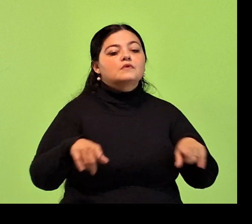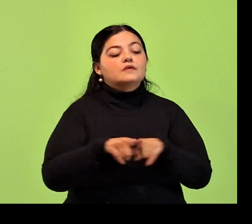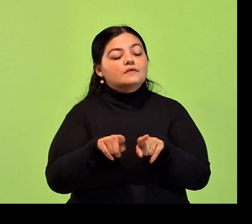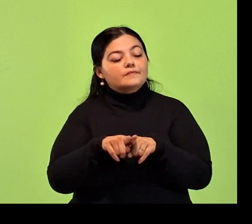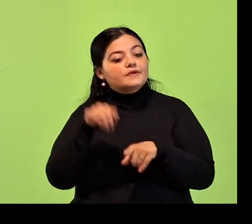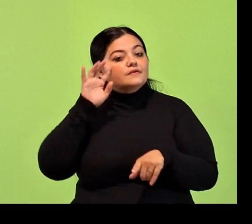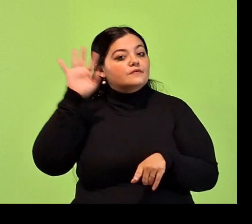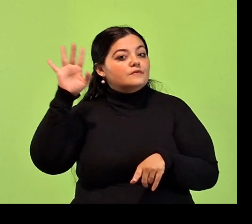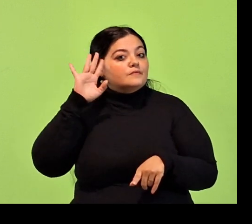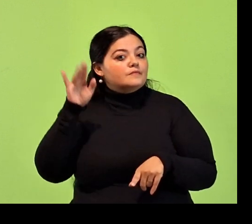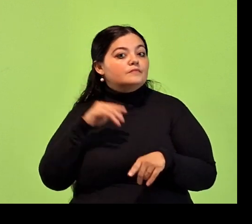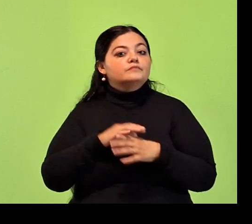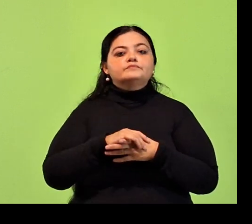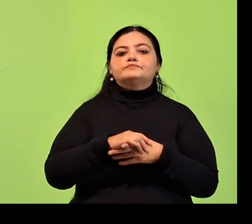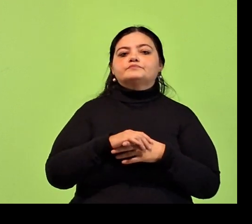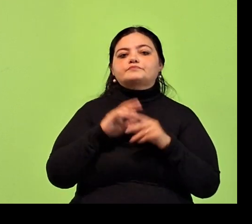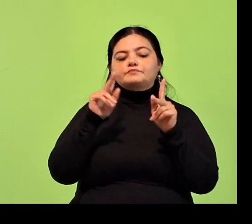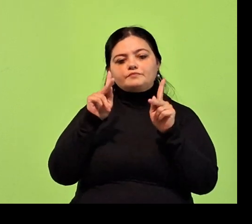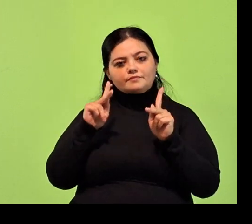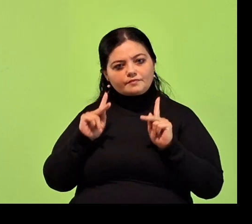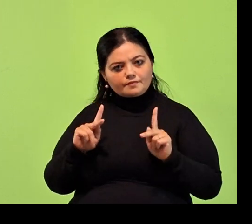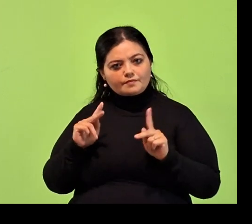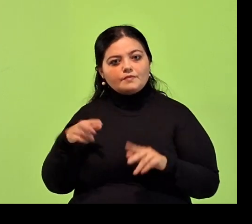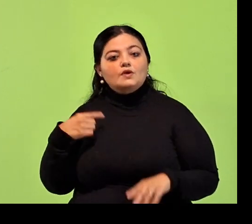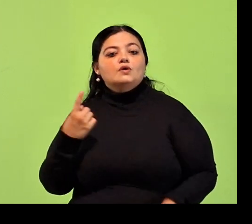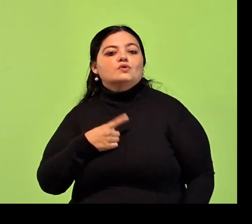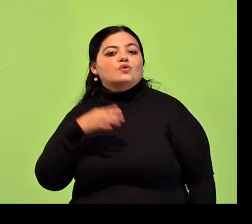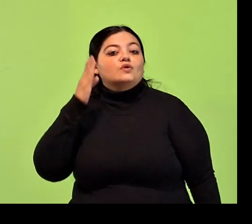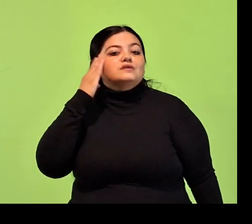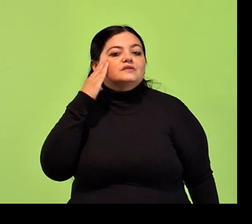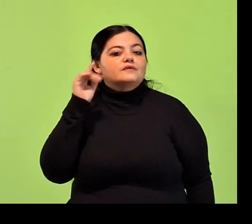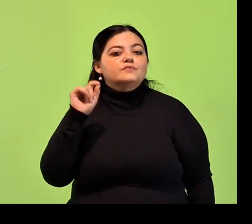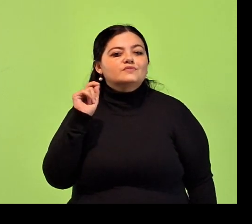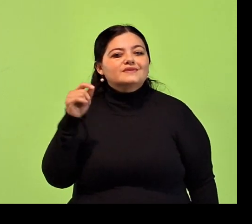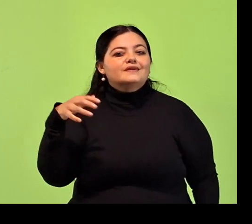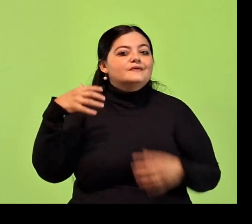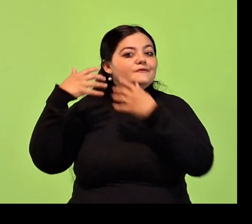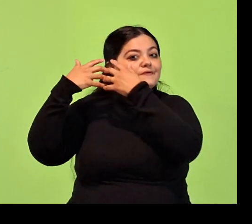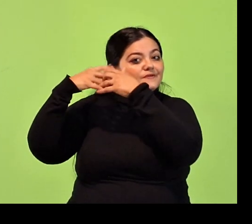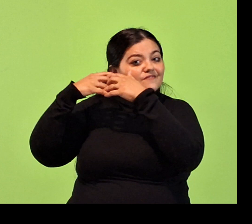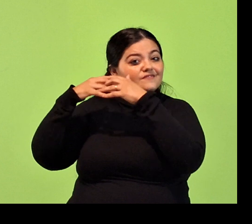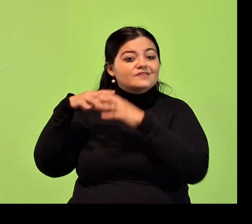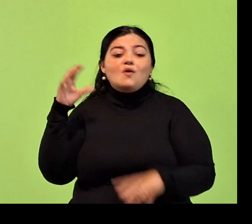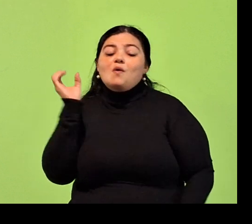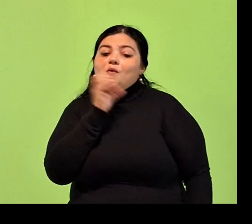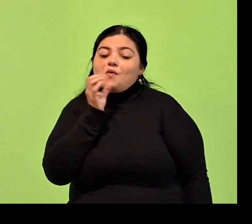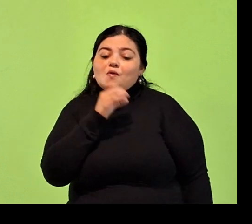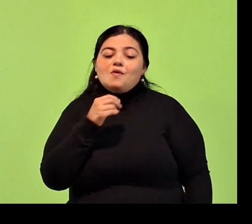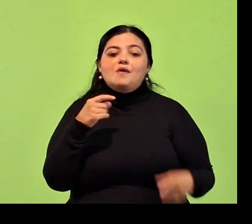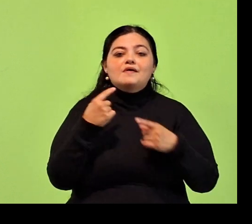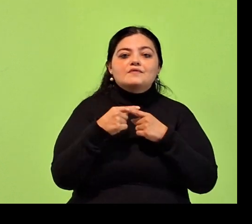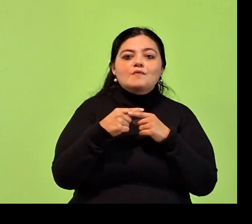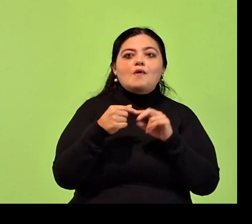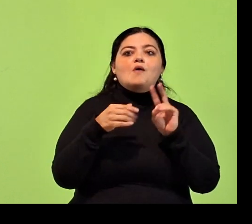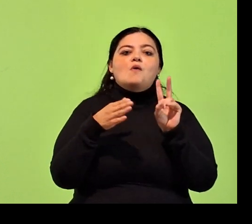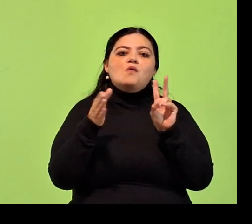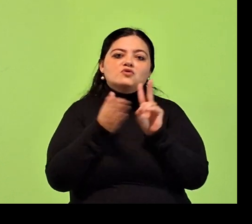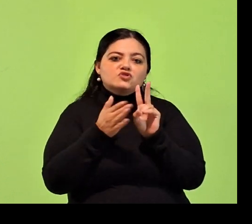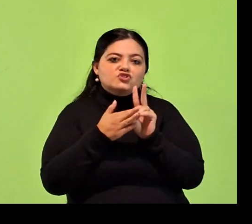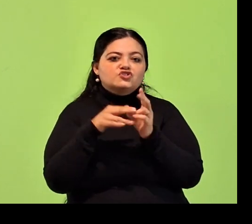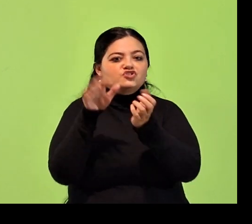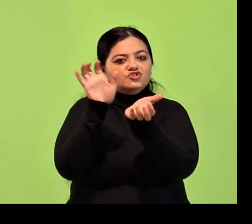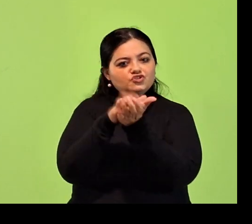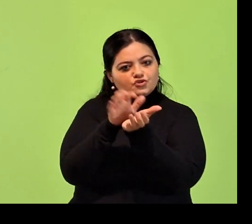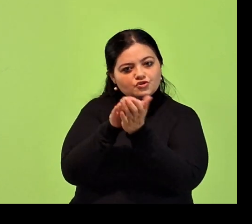popular. Entendemos que essa é uma reflexão urgente para um território onde cidades que carregam nomes indígenas como Jacareí,